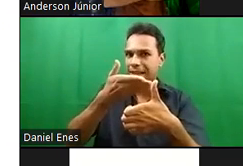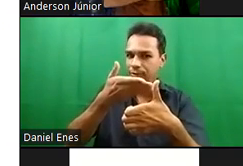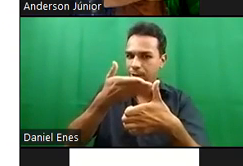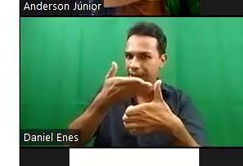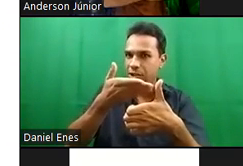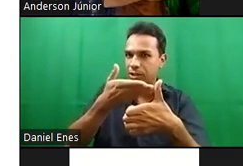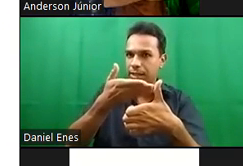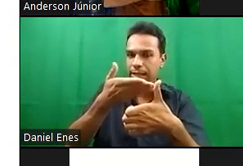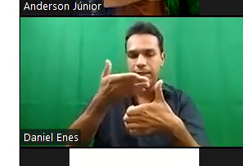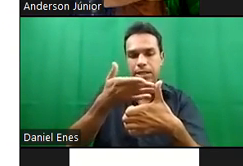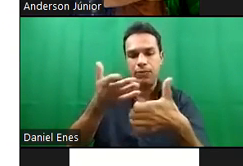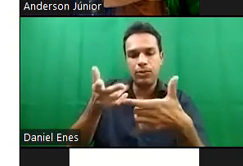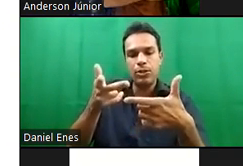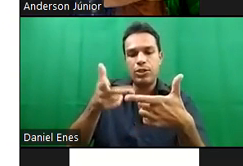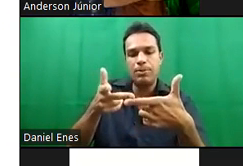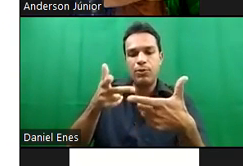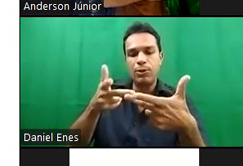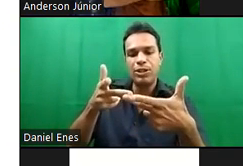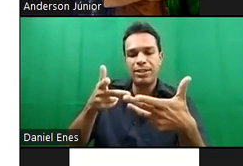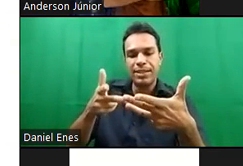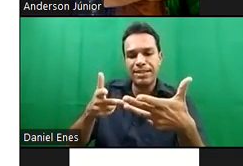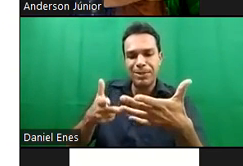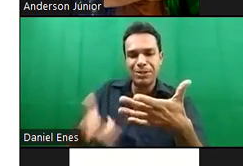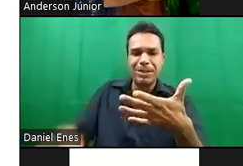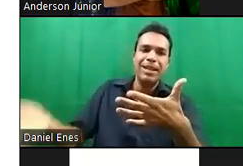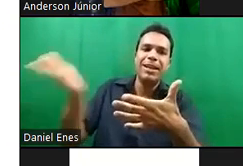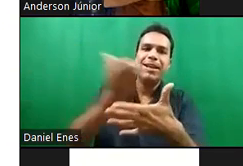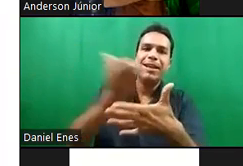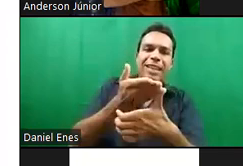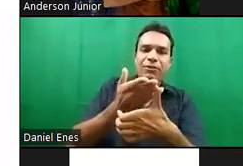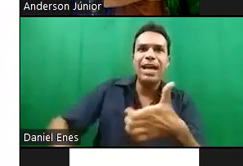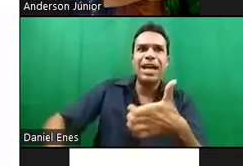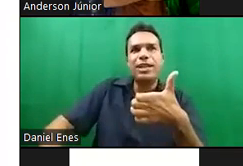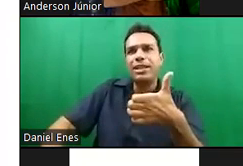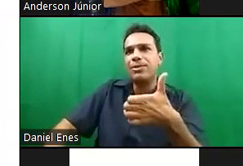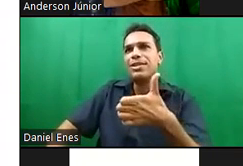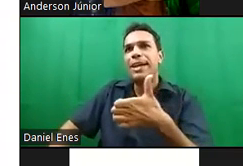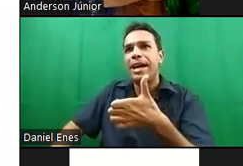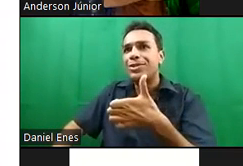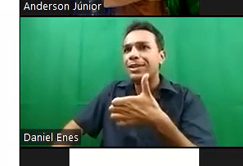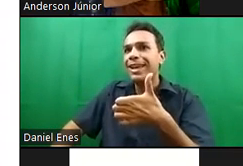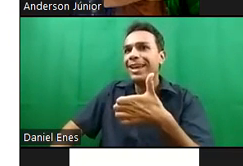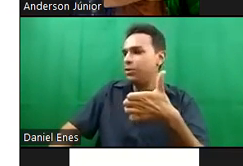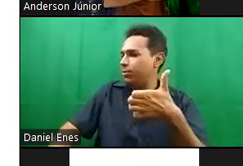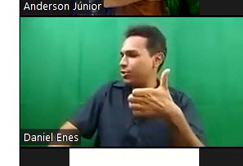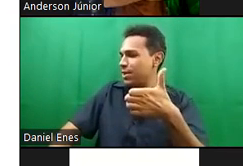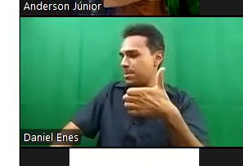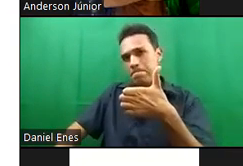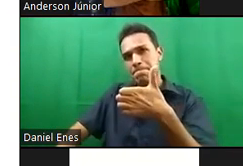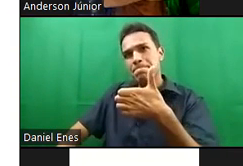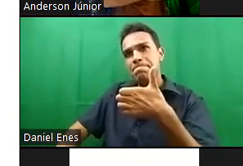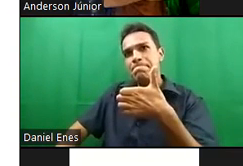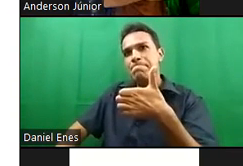pega aí a fonética, né, dentro da fonologia, morfologia, sintaxe, semântica. Tem fonética na língua de sinais? Quem responde